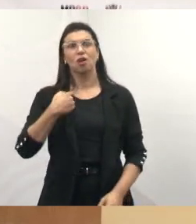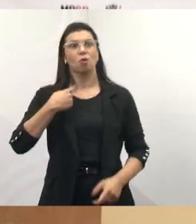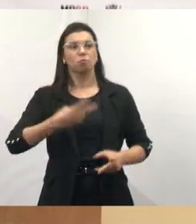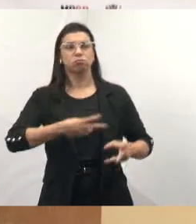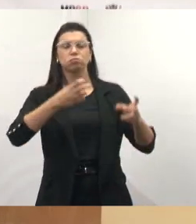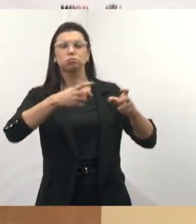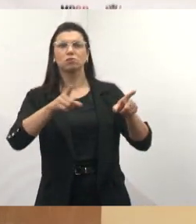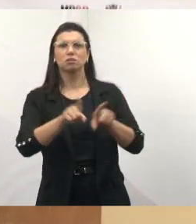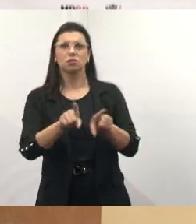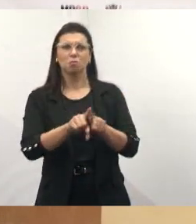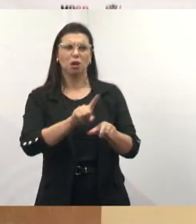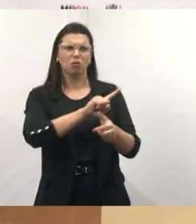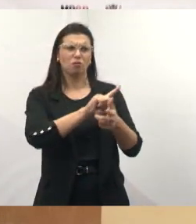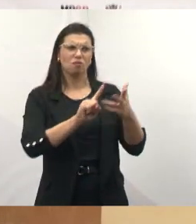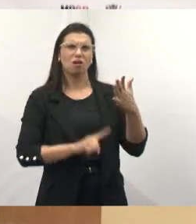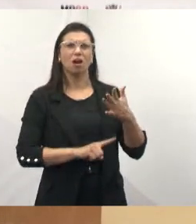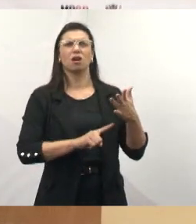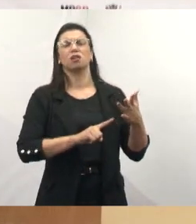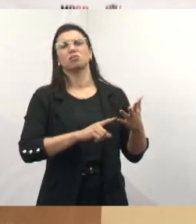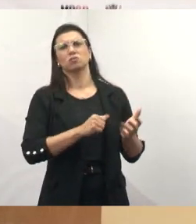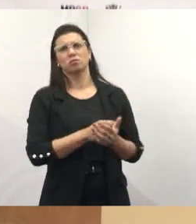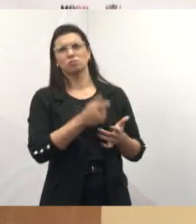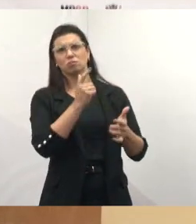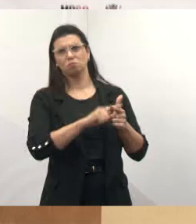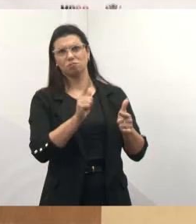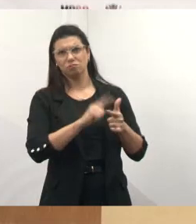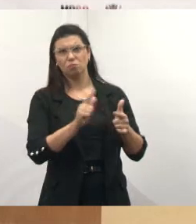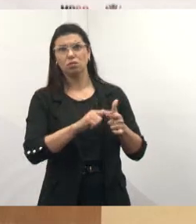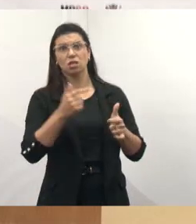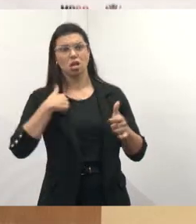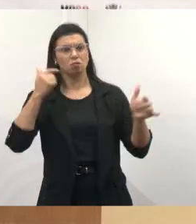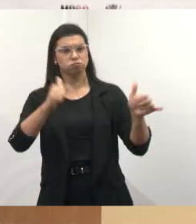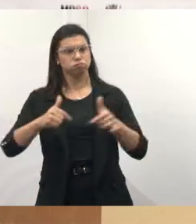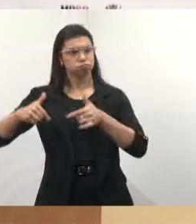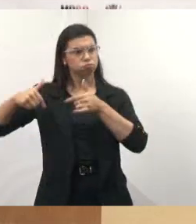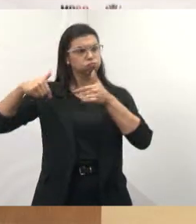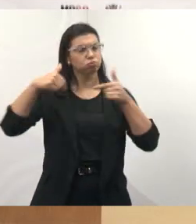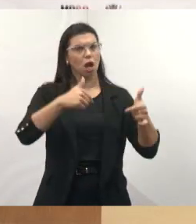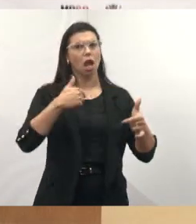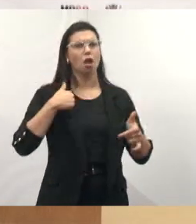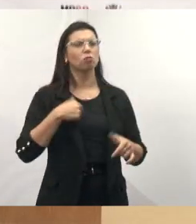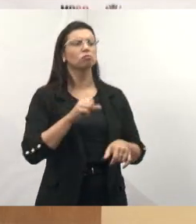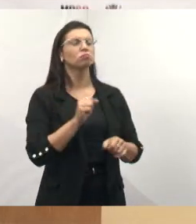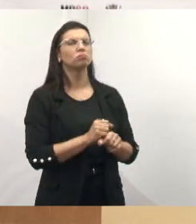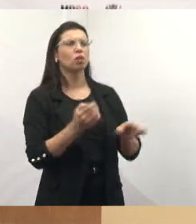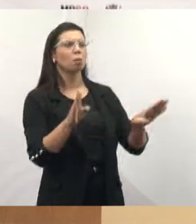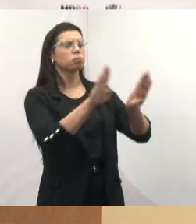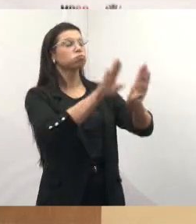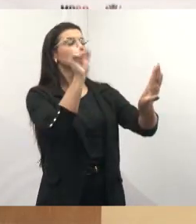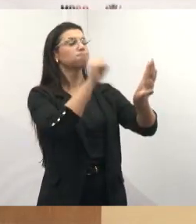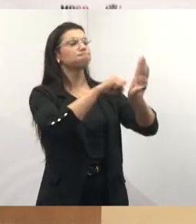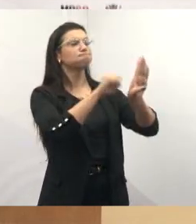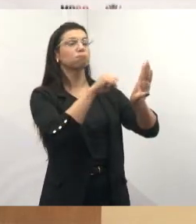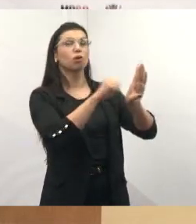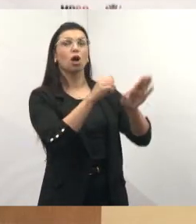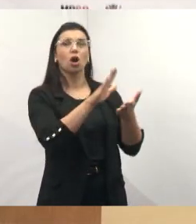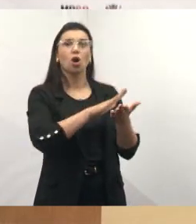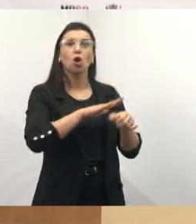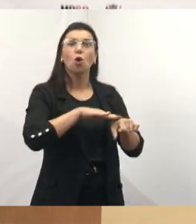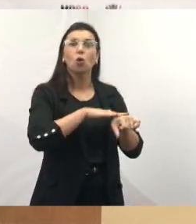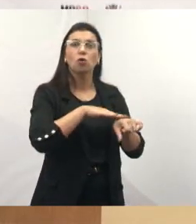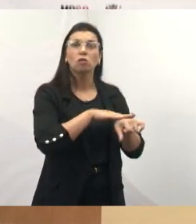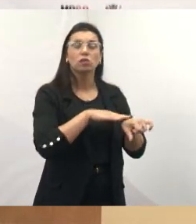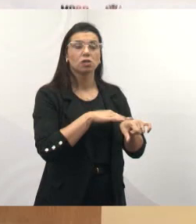com muita honra enfrento cada um deles. E vou de porta em porta conversar com essas pessoas que sofrem